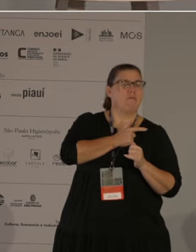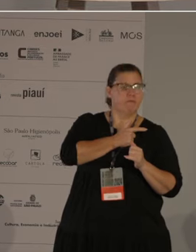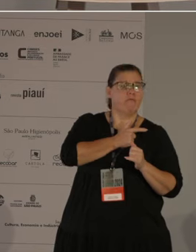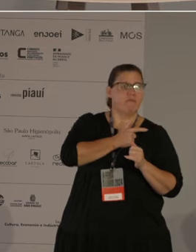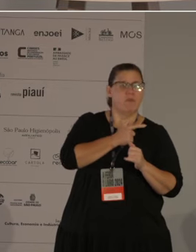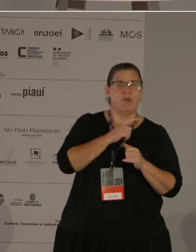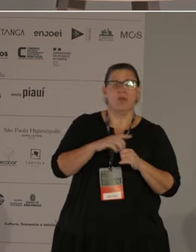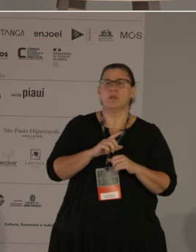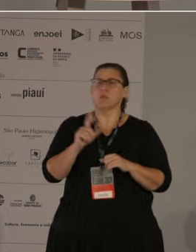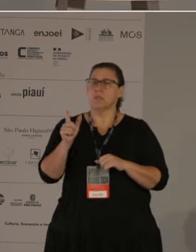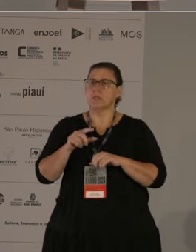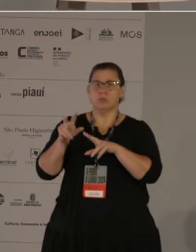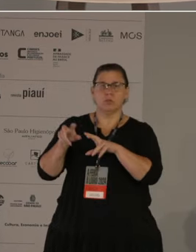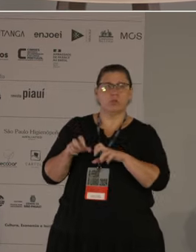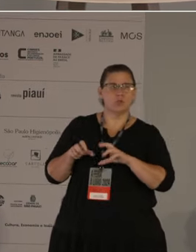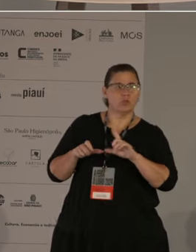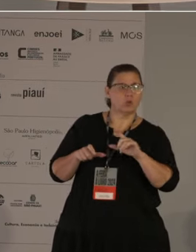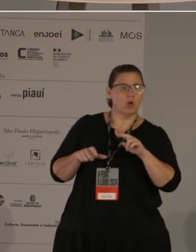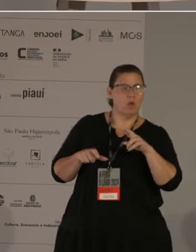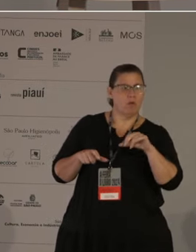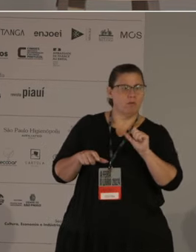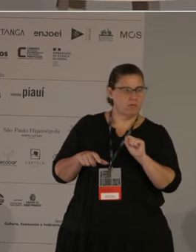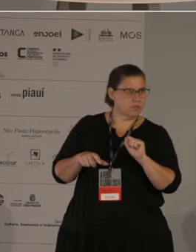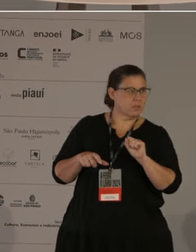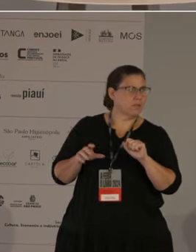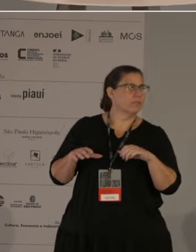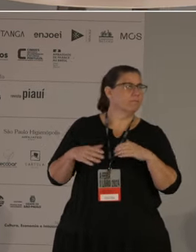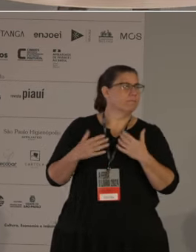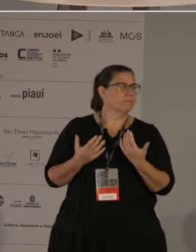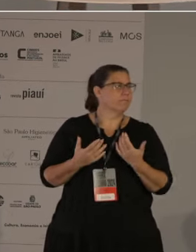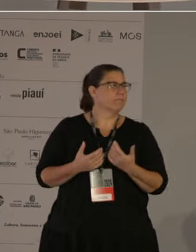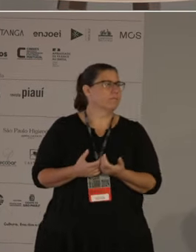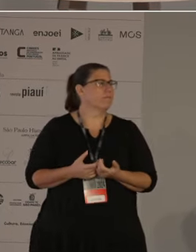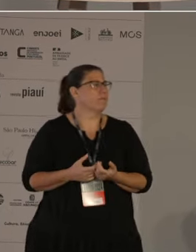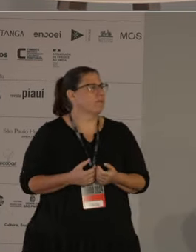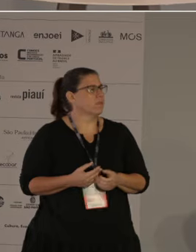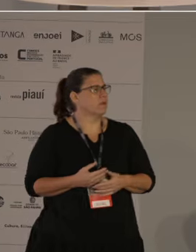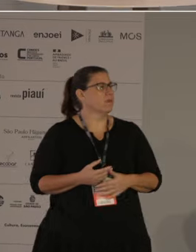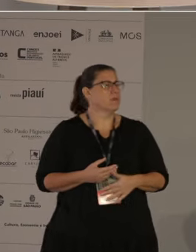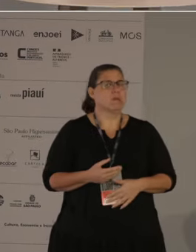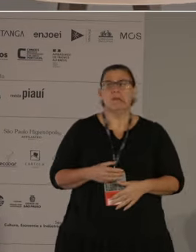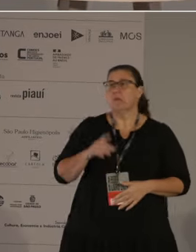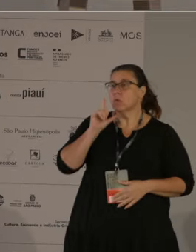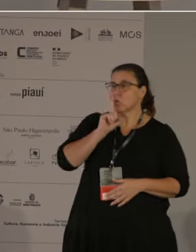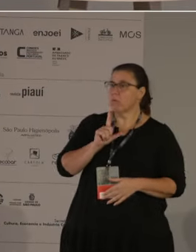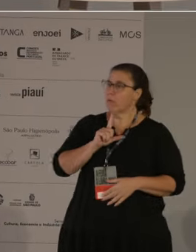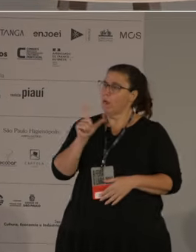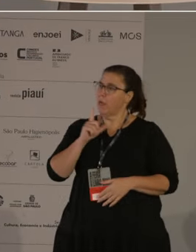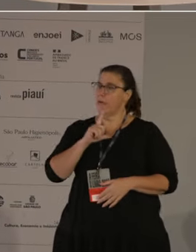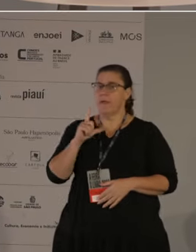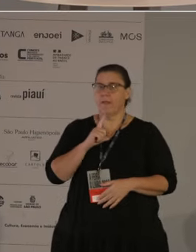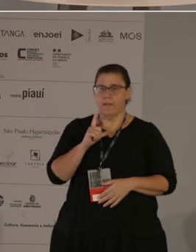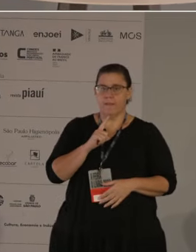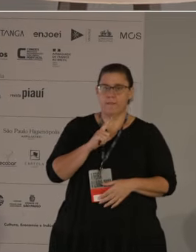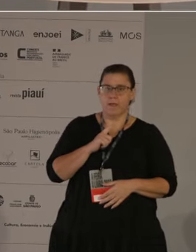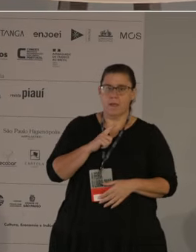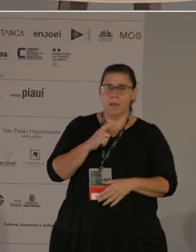sítio de Clóvis, né, que criou esse paradigma aí da primazia de Clóvis. Os primeiros americanos foram o povo de Clóvis. Porque lá a gente tem pontas de